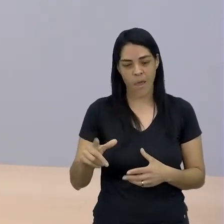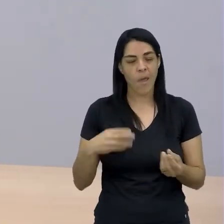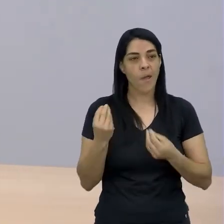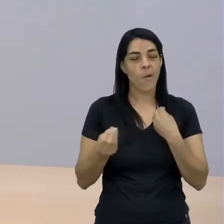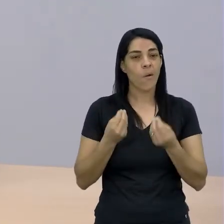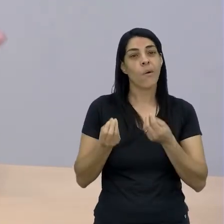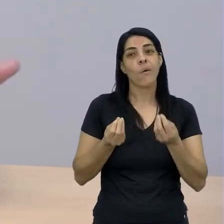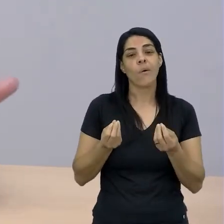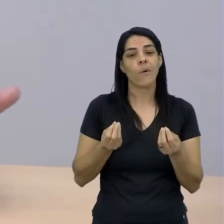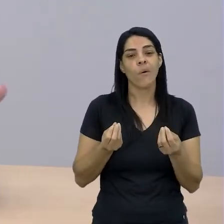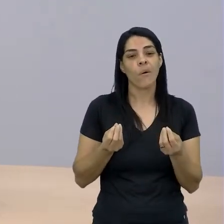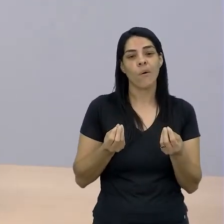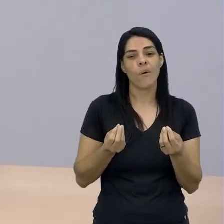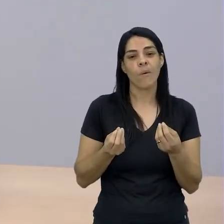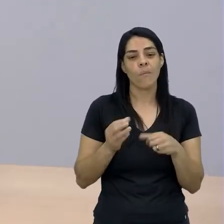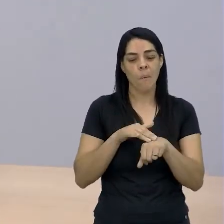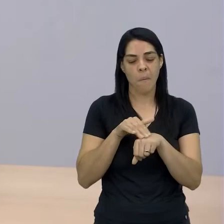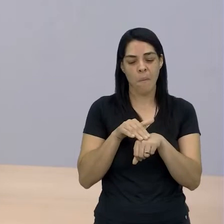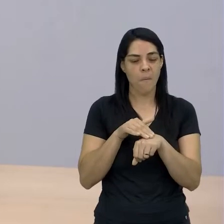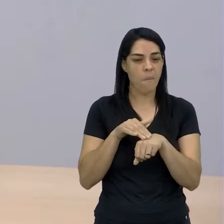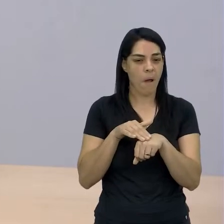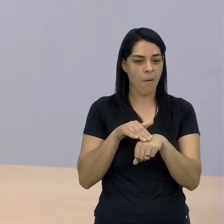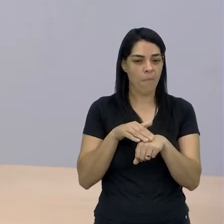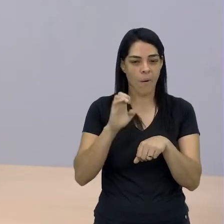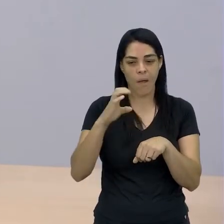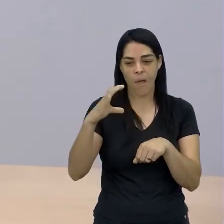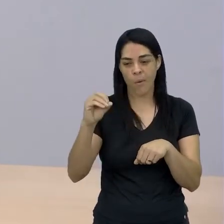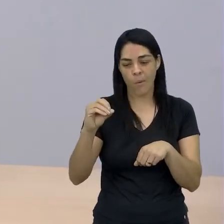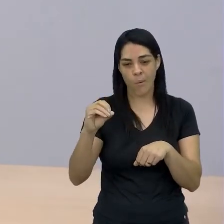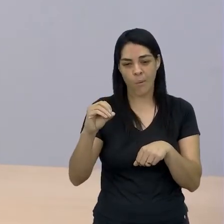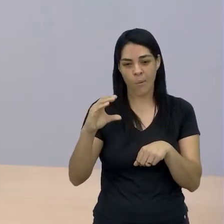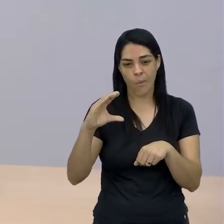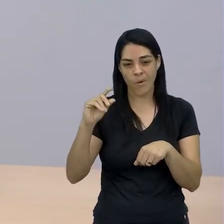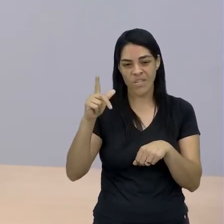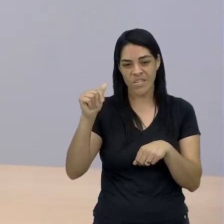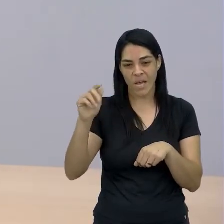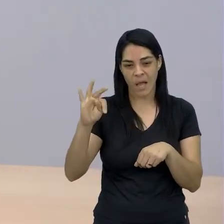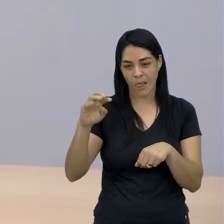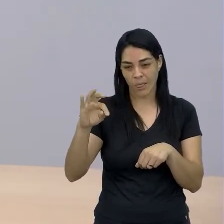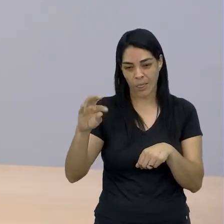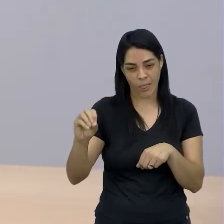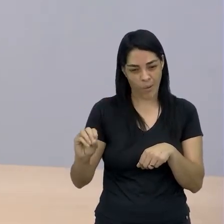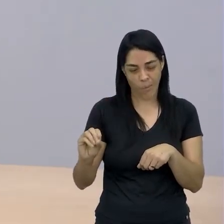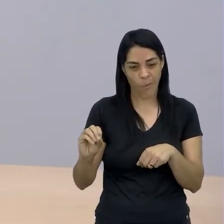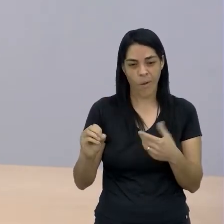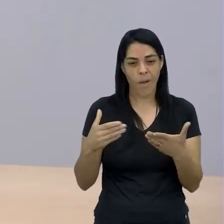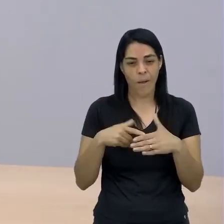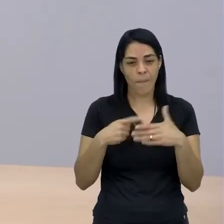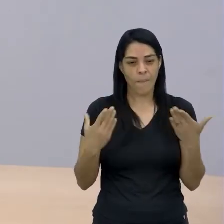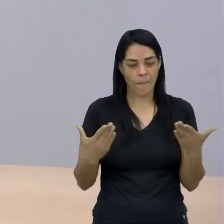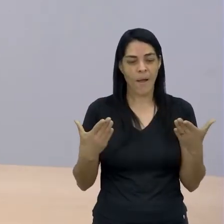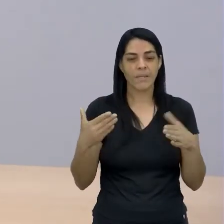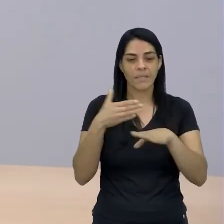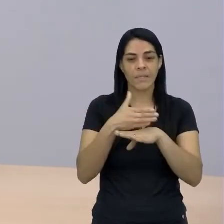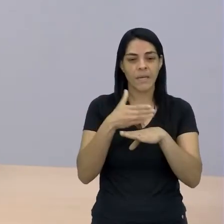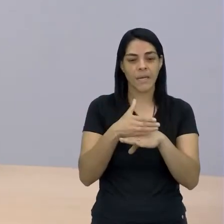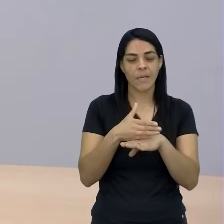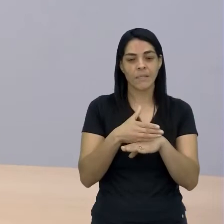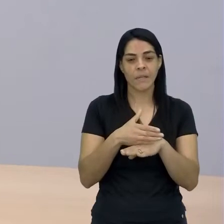como papo de eco chato. Ele entra como algo necessário,